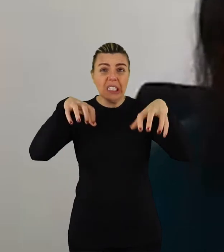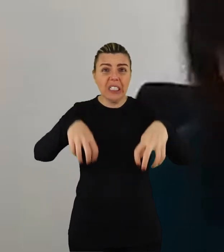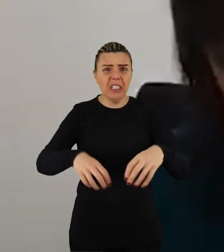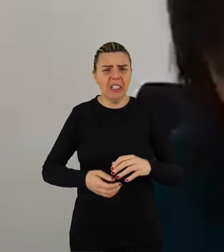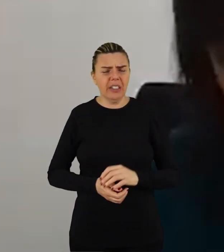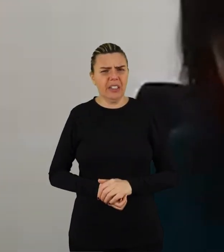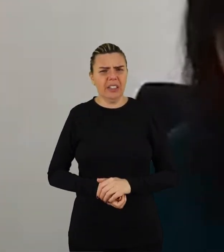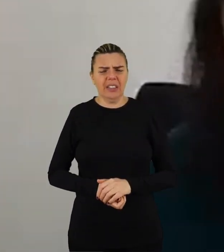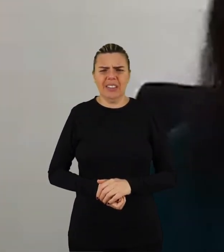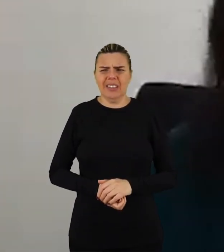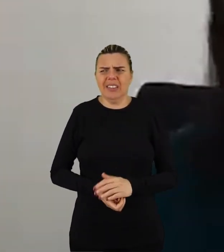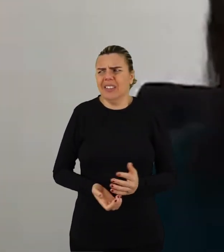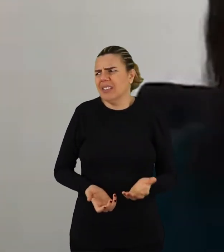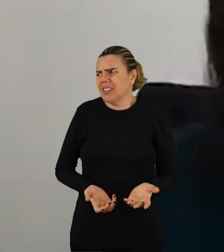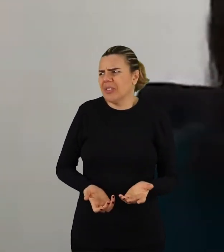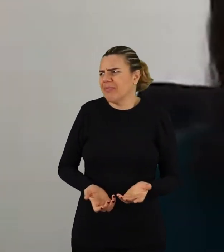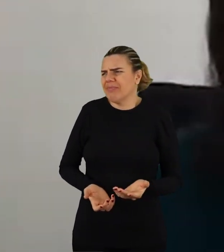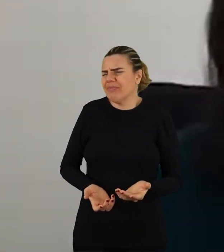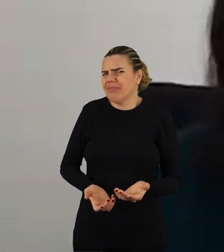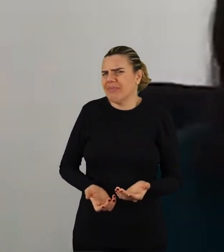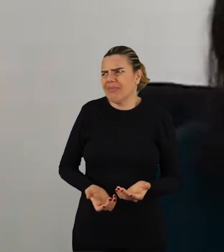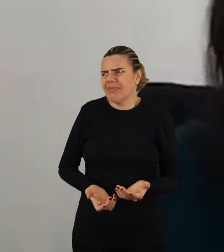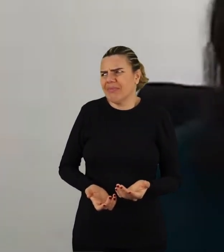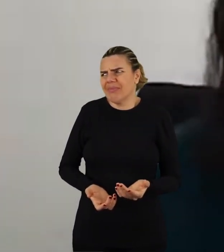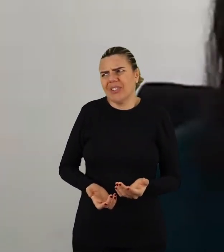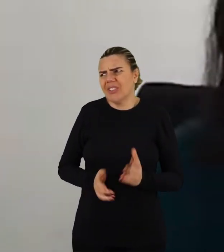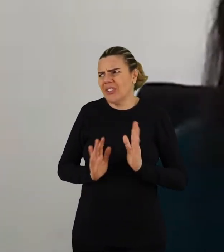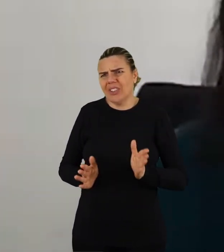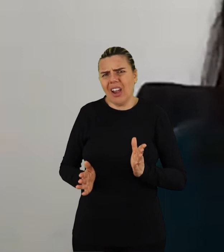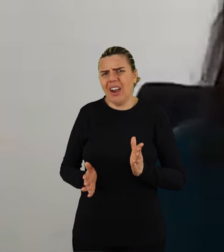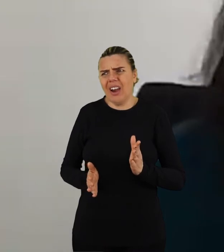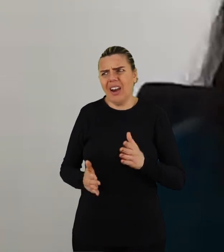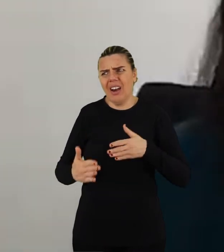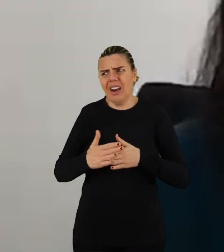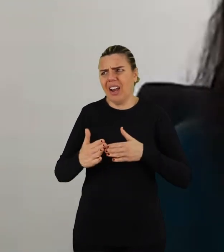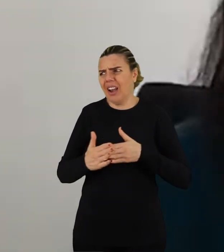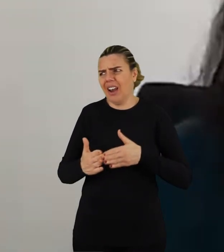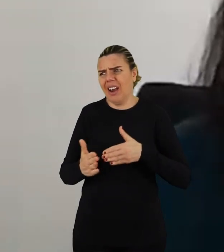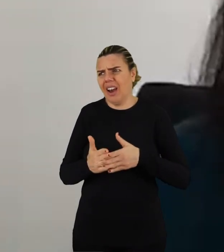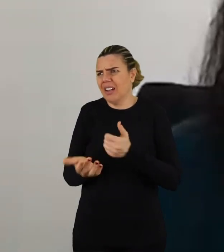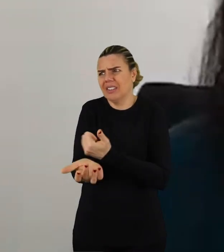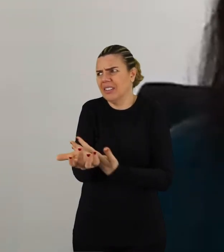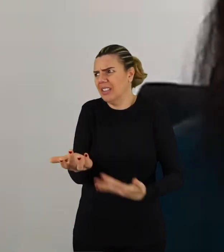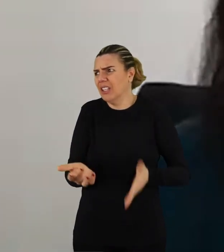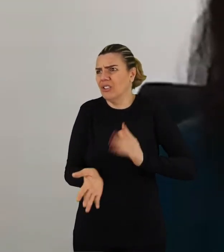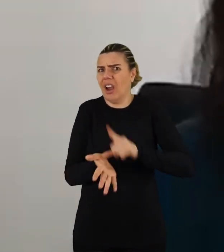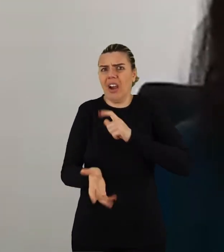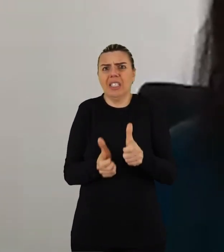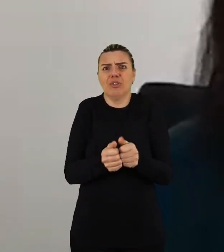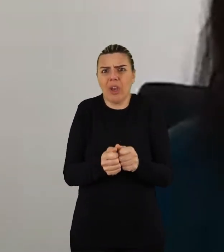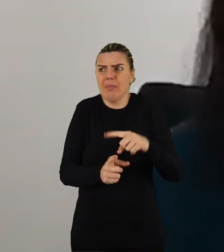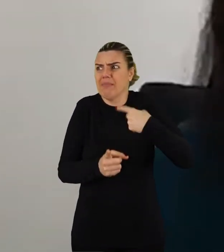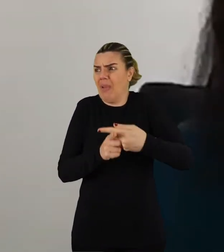Eu disse que talvez já tenha sido bom de sangue por aquela noite, e ele insistiu.